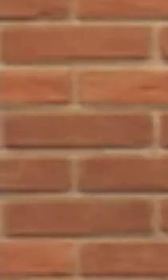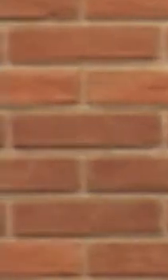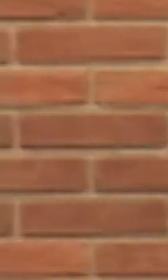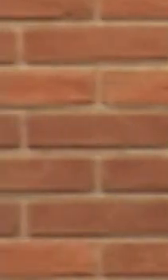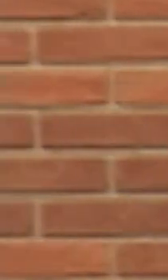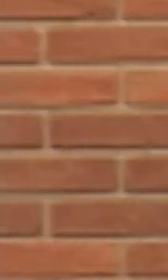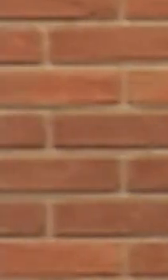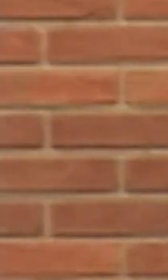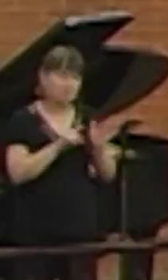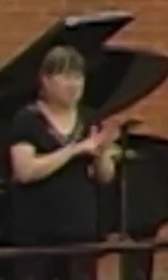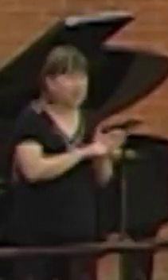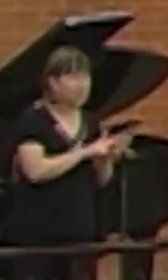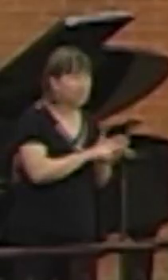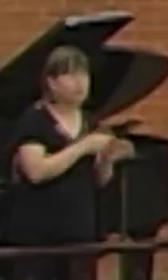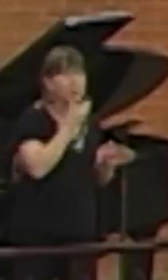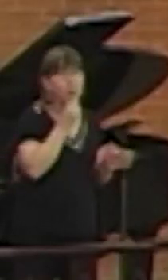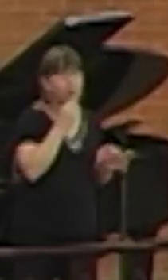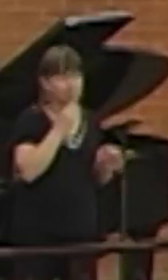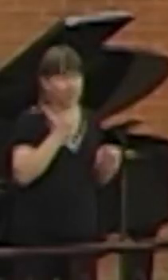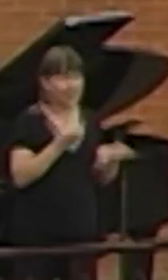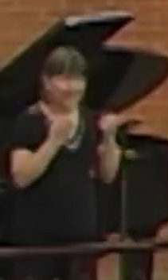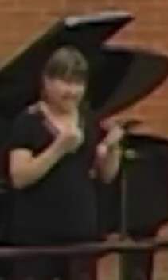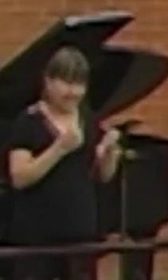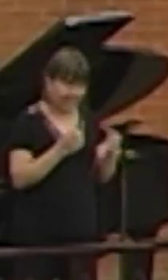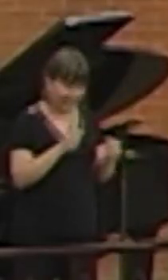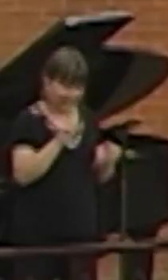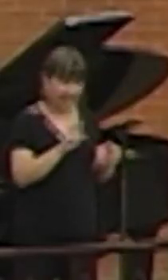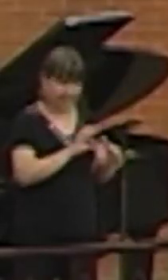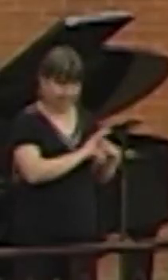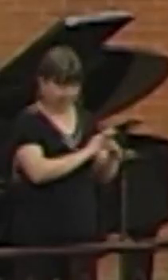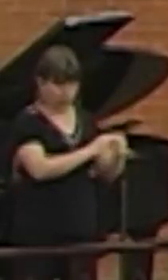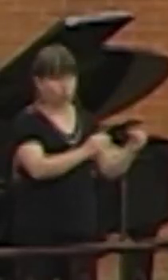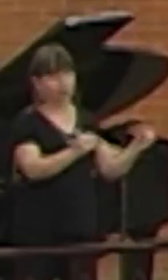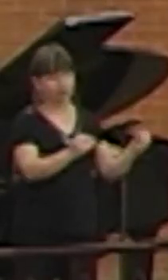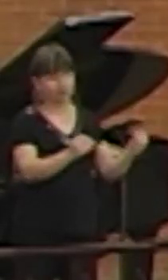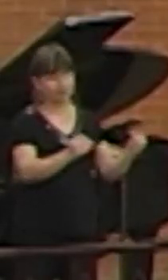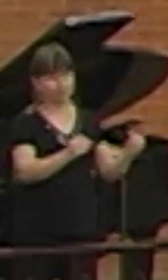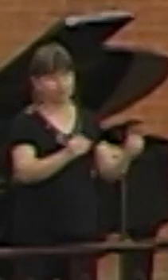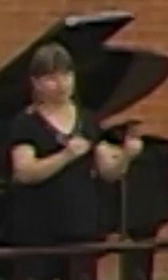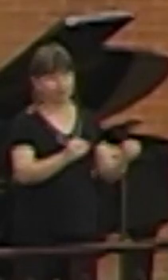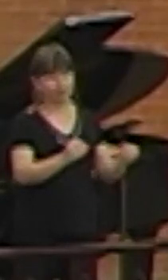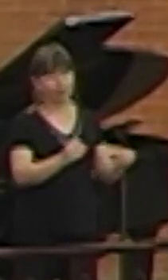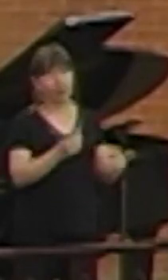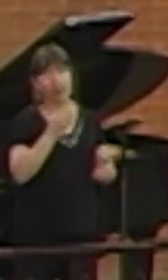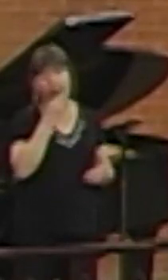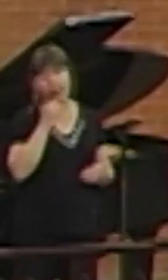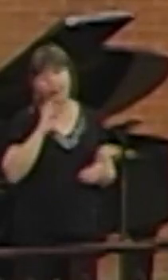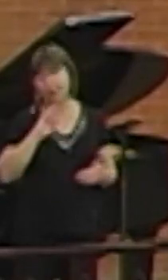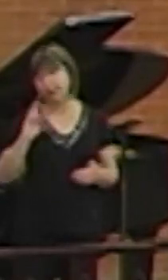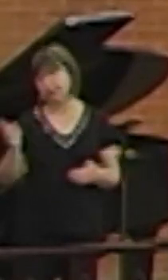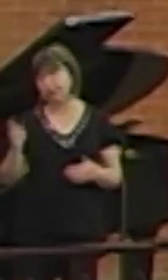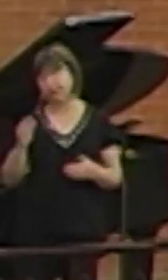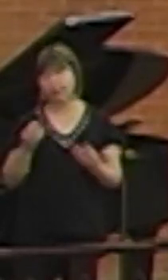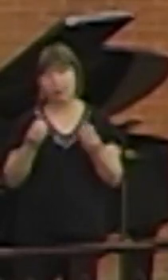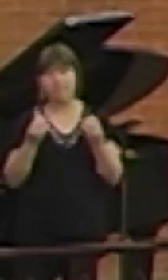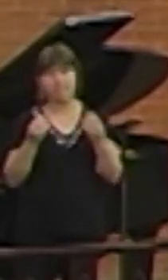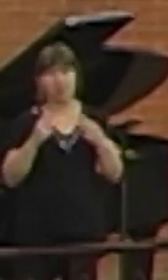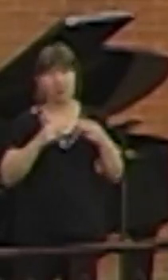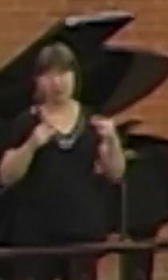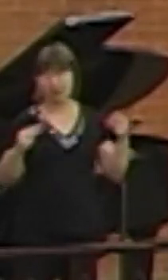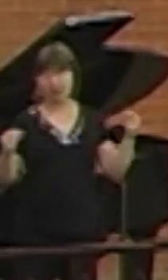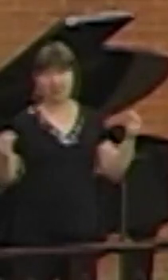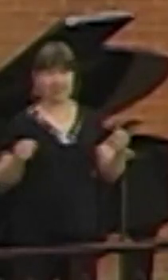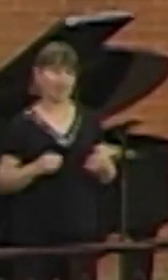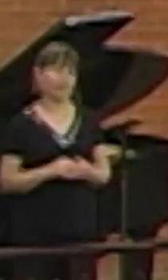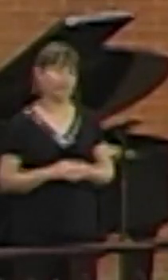que querem ser curado ele deu uma série de respostas como nós damos uma série de respostas quando